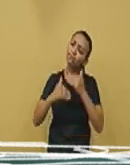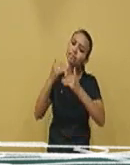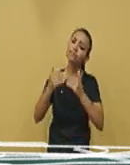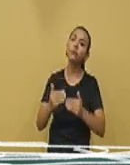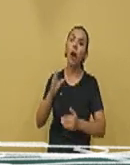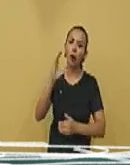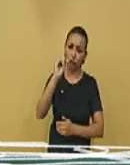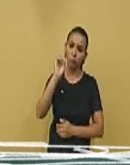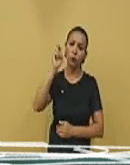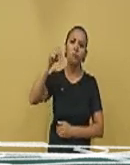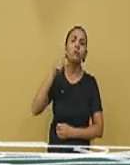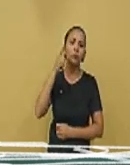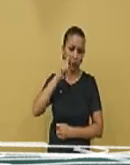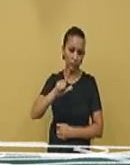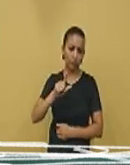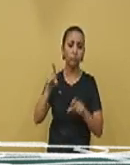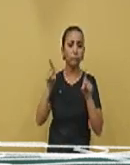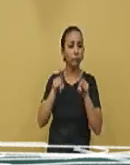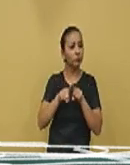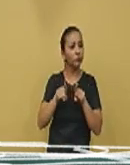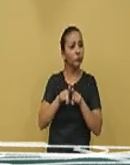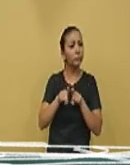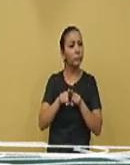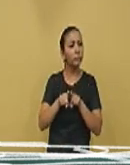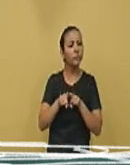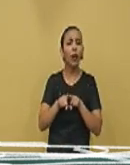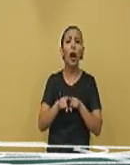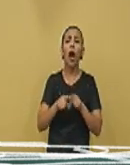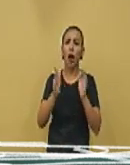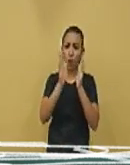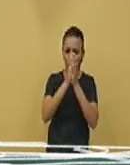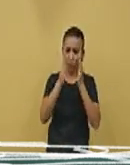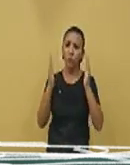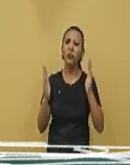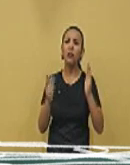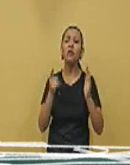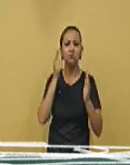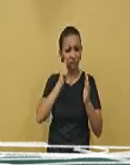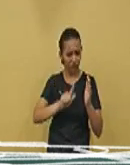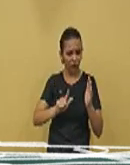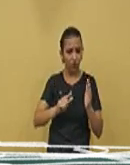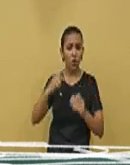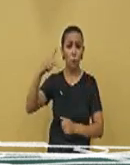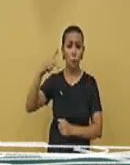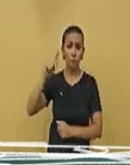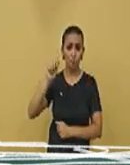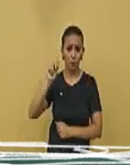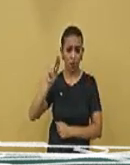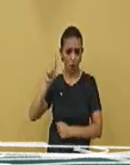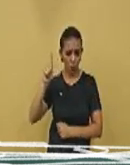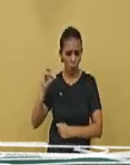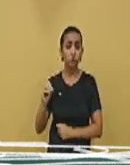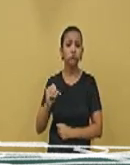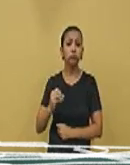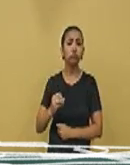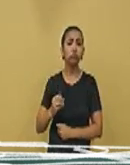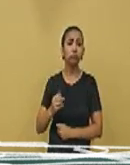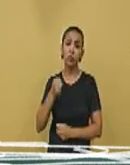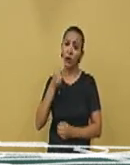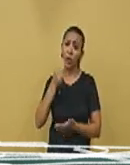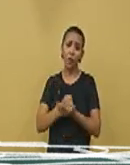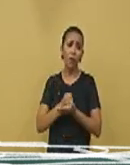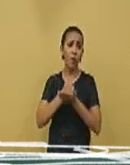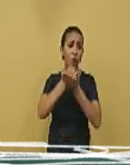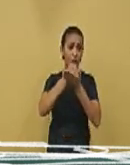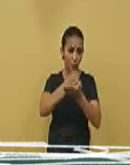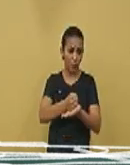certo. E também, acho que também na biblioteca deu certo, mesmo o Paulo estando apoiando a gestão,